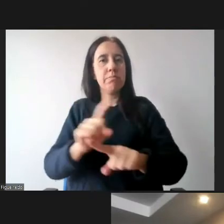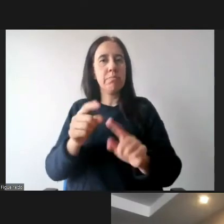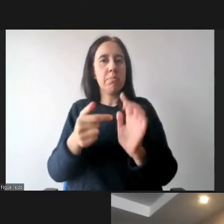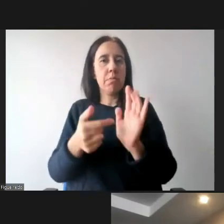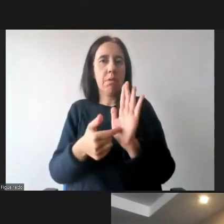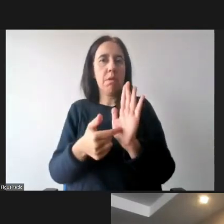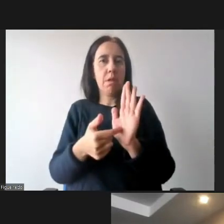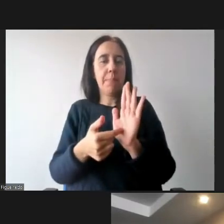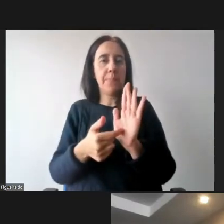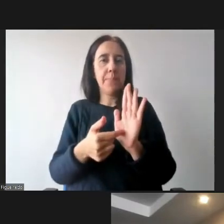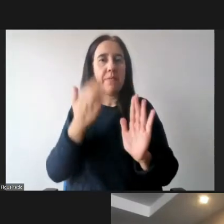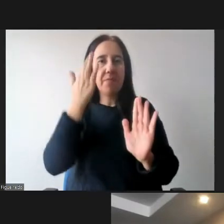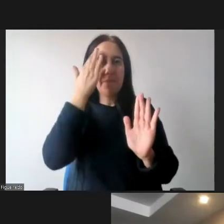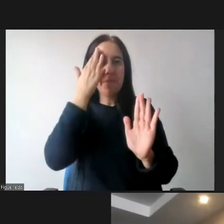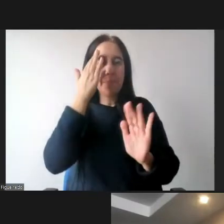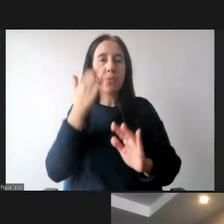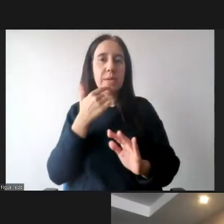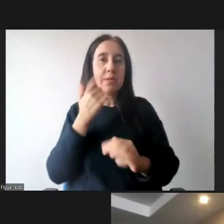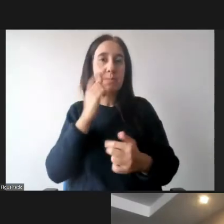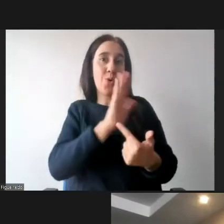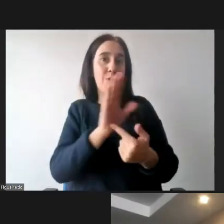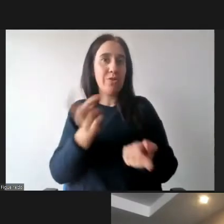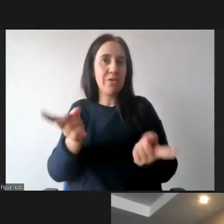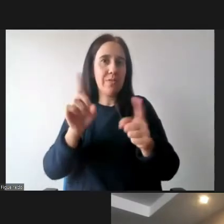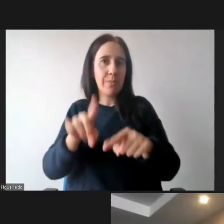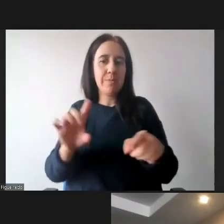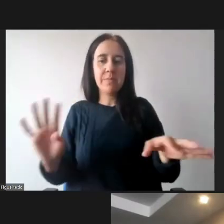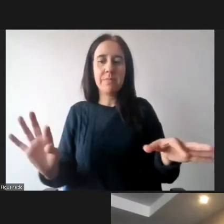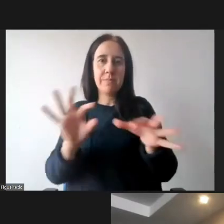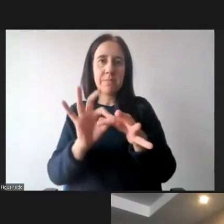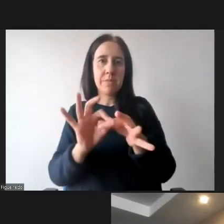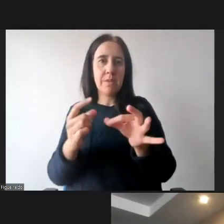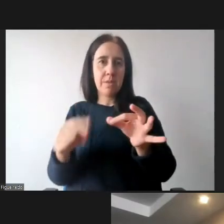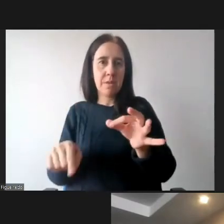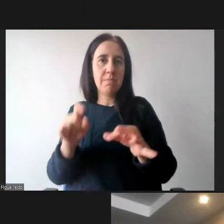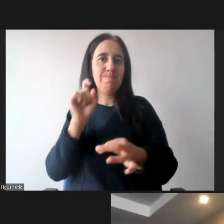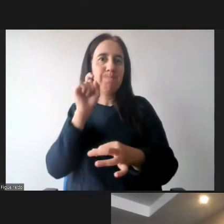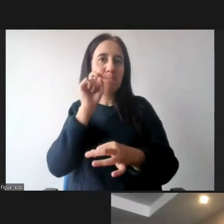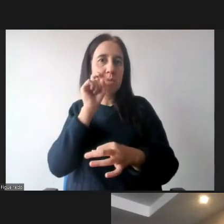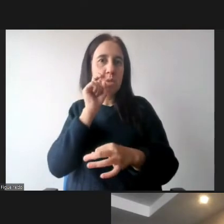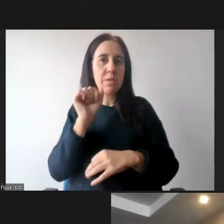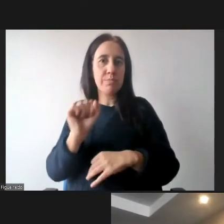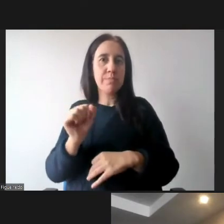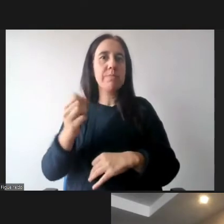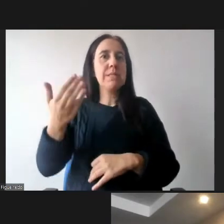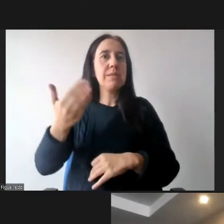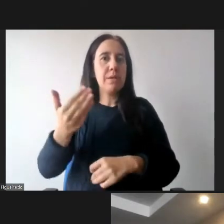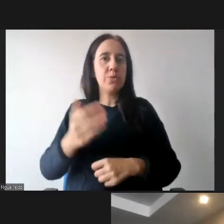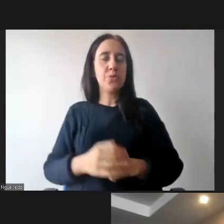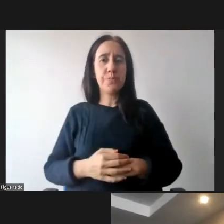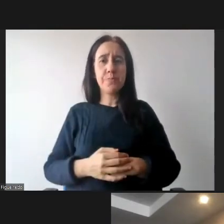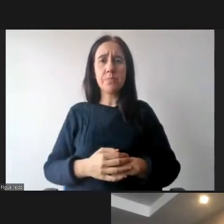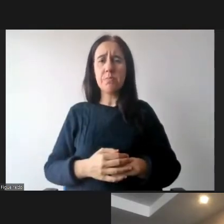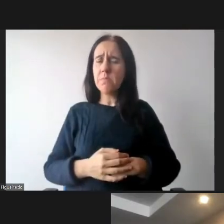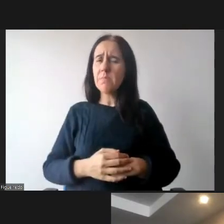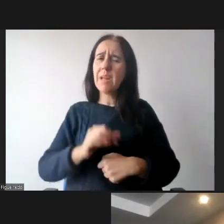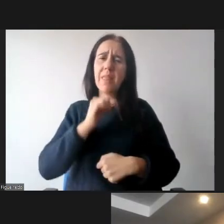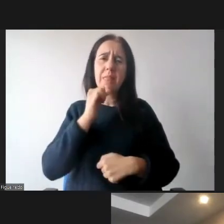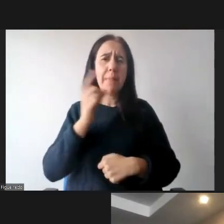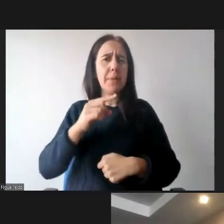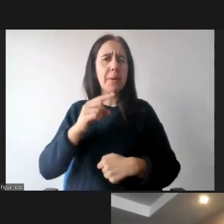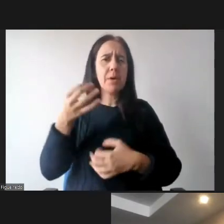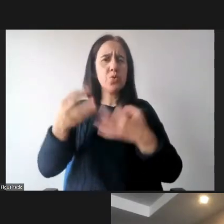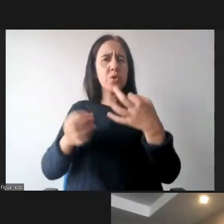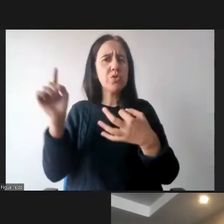o que mostra também, mais uma vez, a ligação à proteção dos direitos. E é abundante a jurisprudência